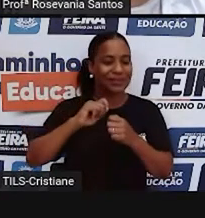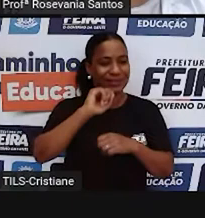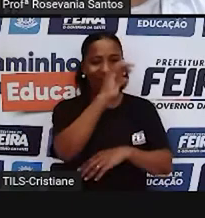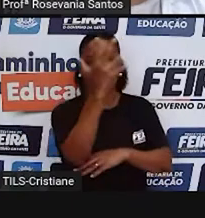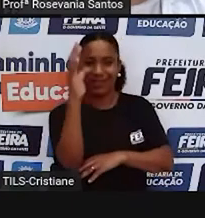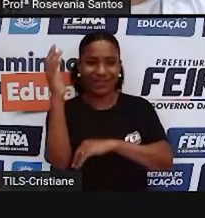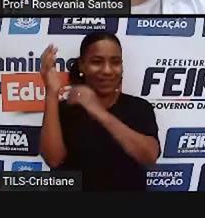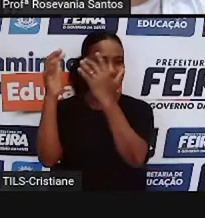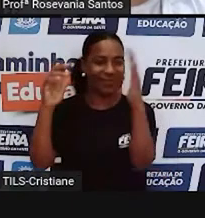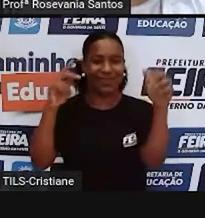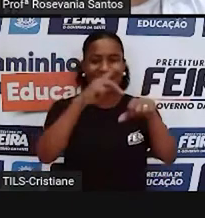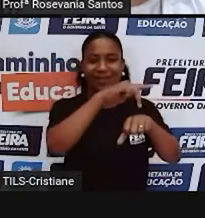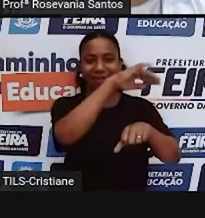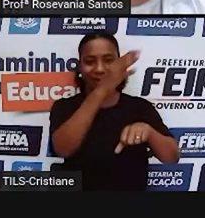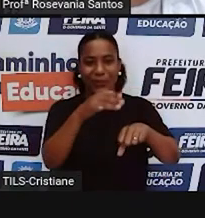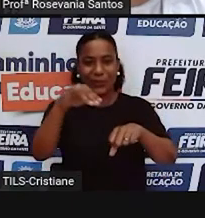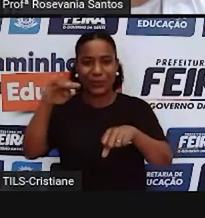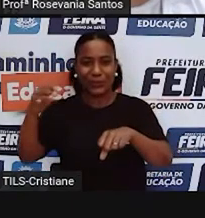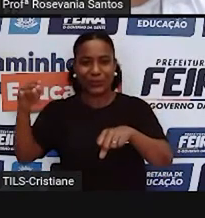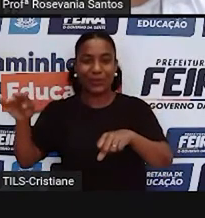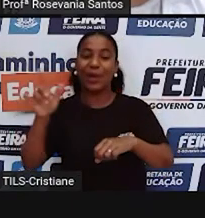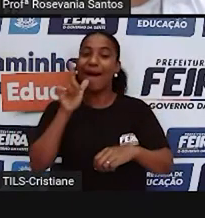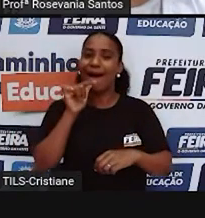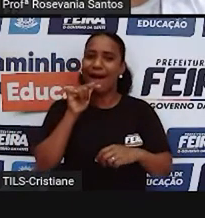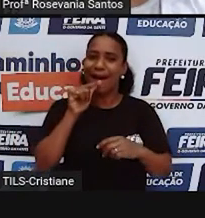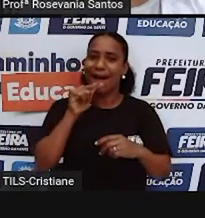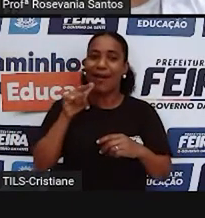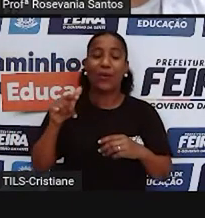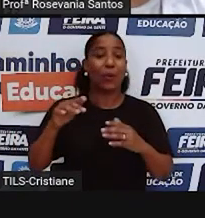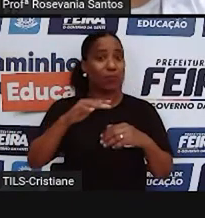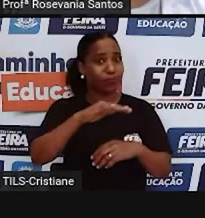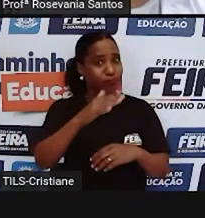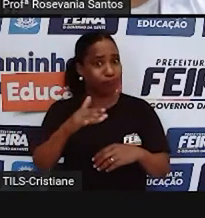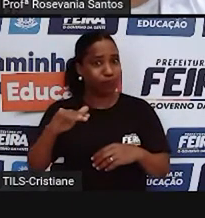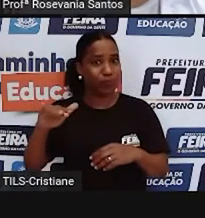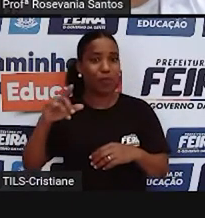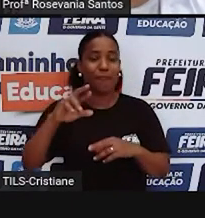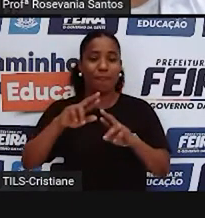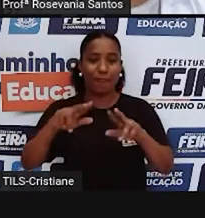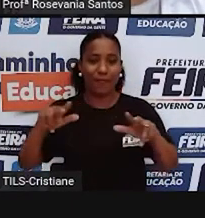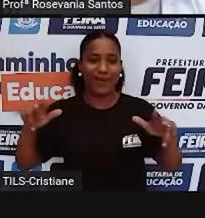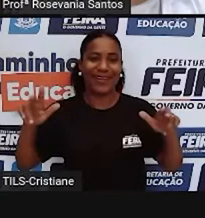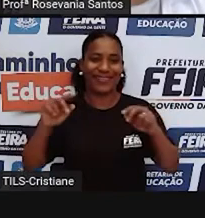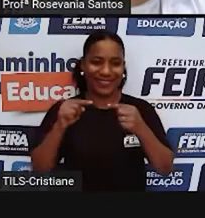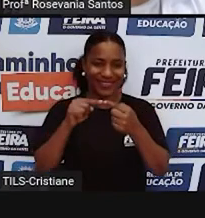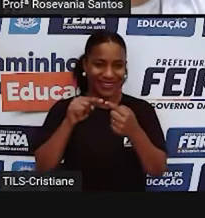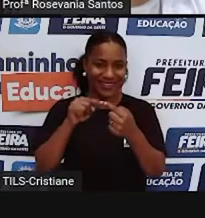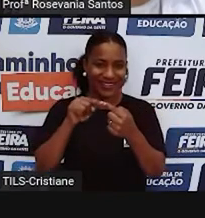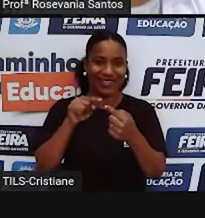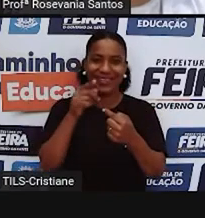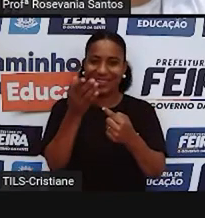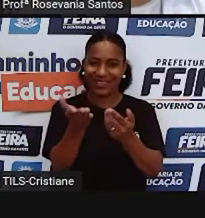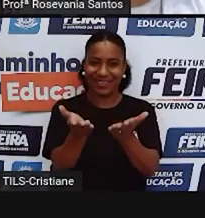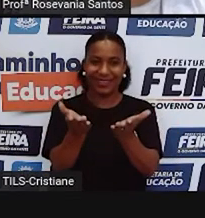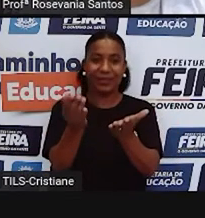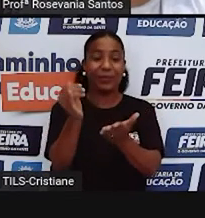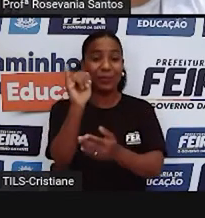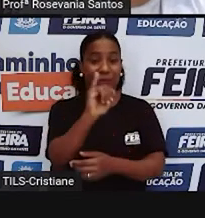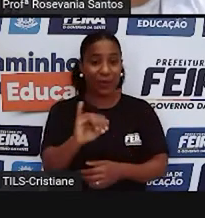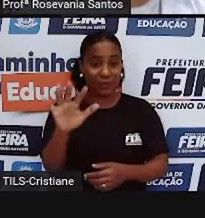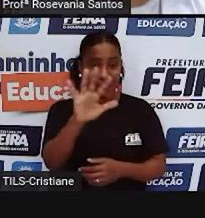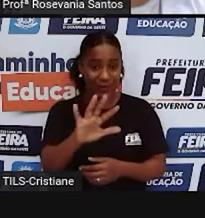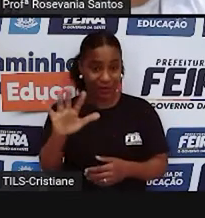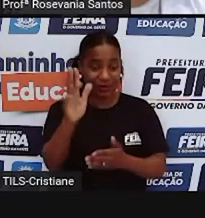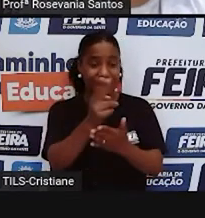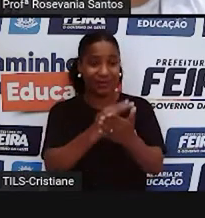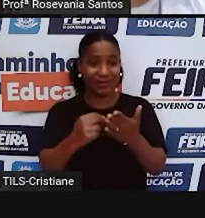hidrografia, a própria área aqui, né, de floresta, de planície, estava tudo representado aí. Só para vocês terem uma ideia, ele aqui, né,